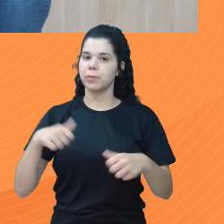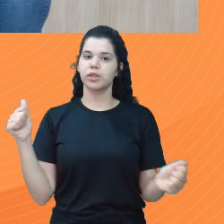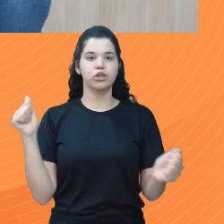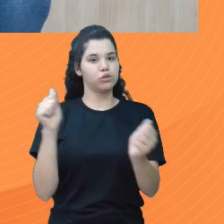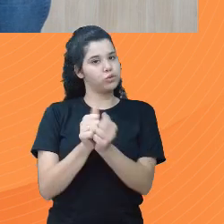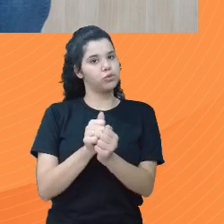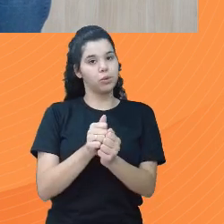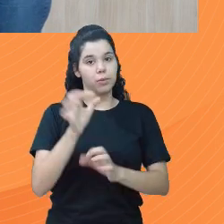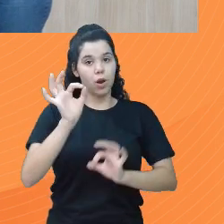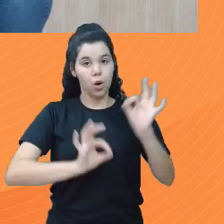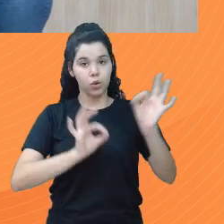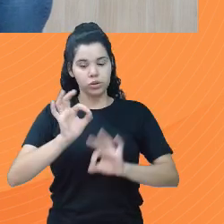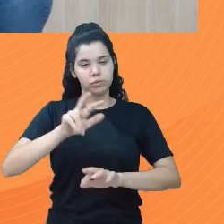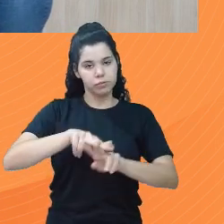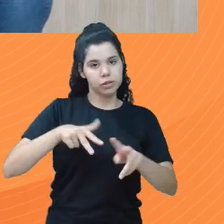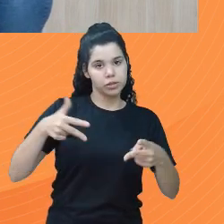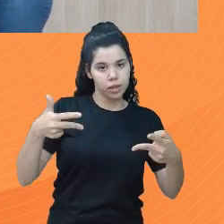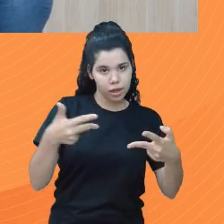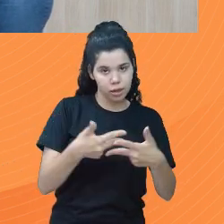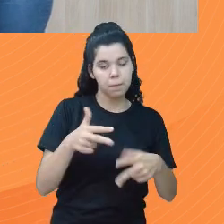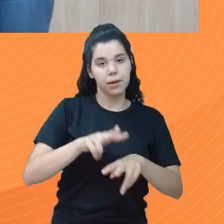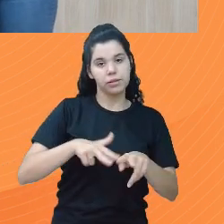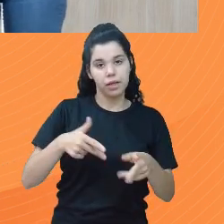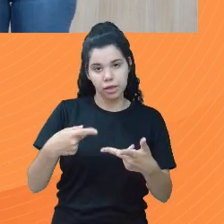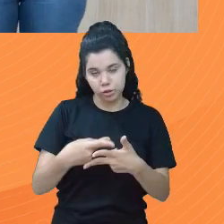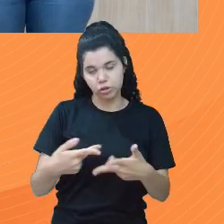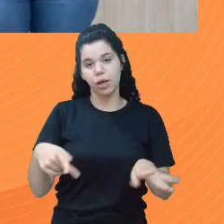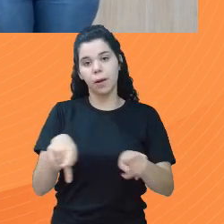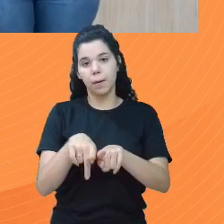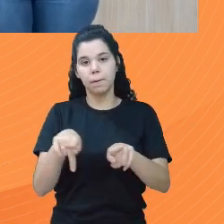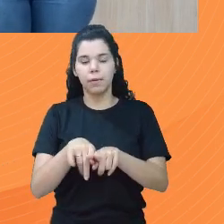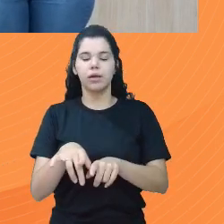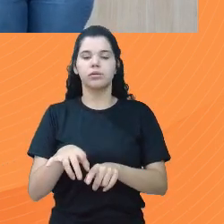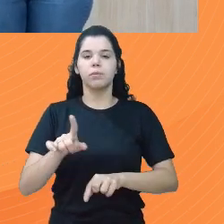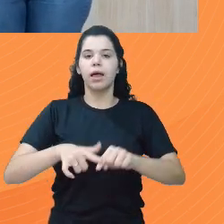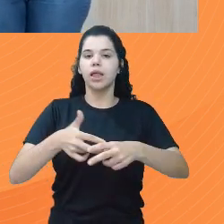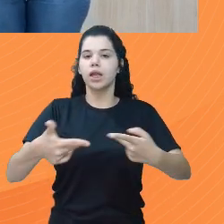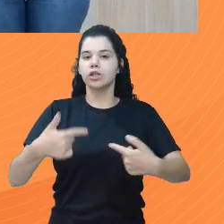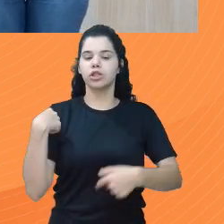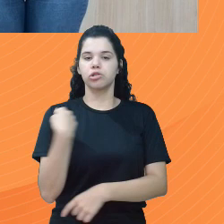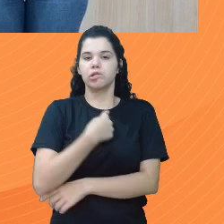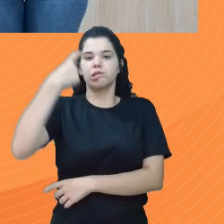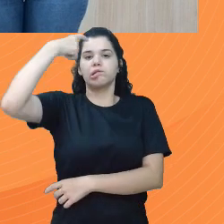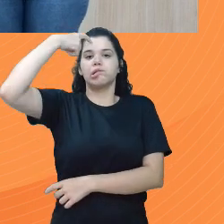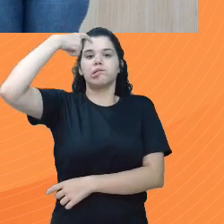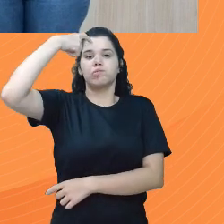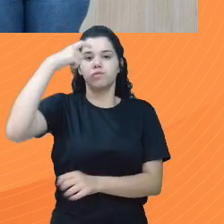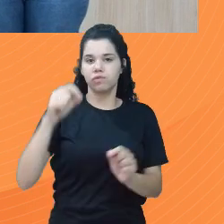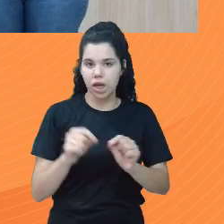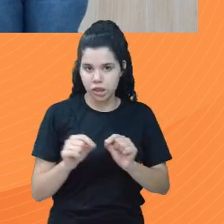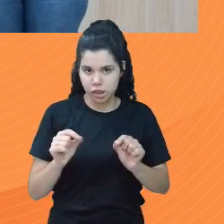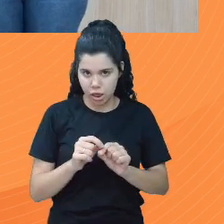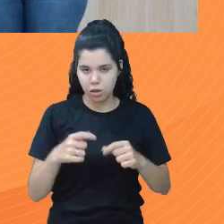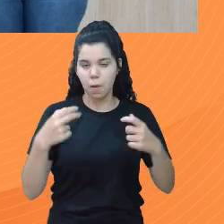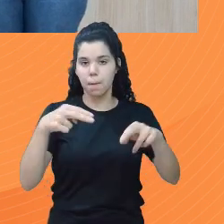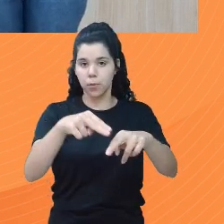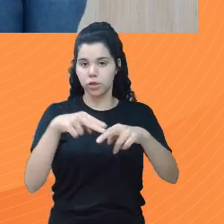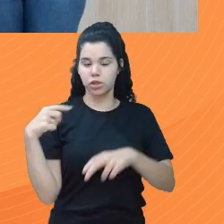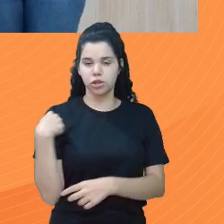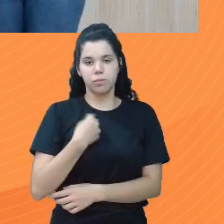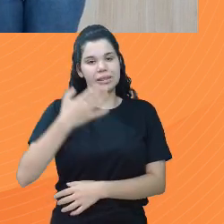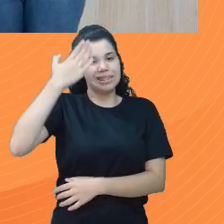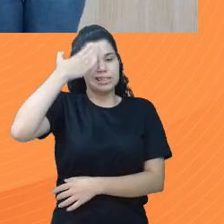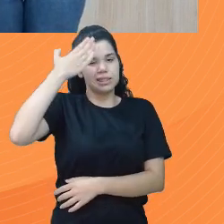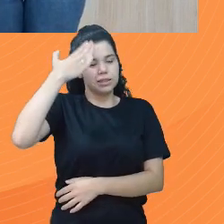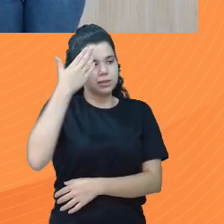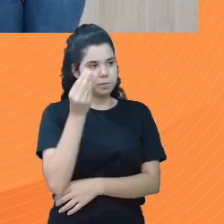para poder separar os recursos, separar as estratégias, pensar no trabalho que a gente está fazendo. Então, a gente precisa interpretar